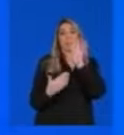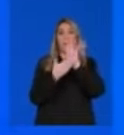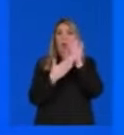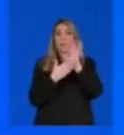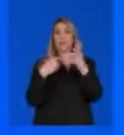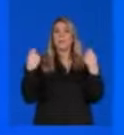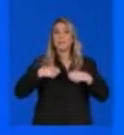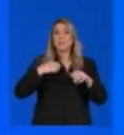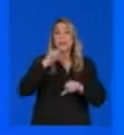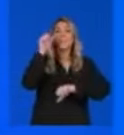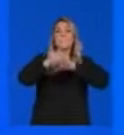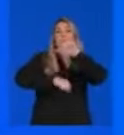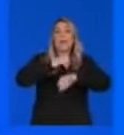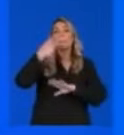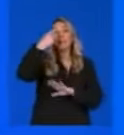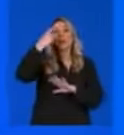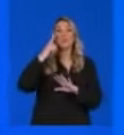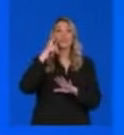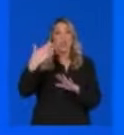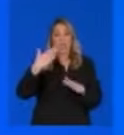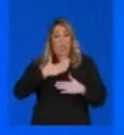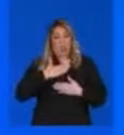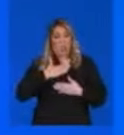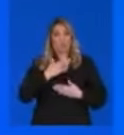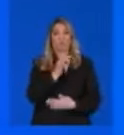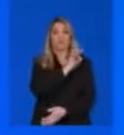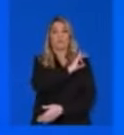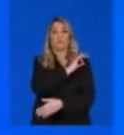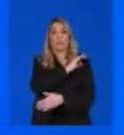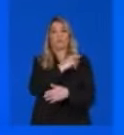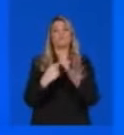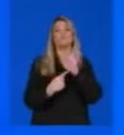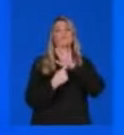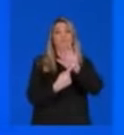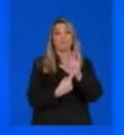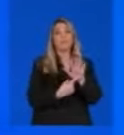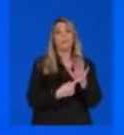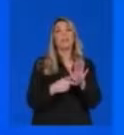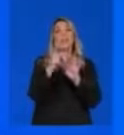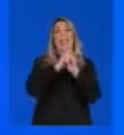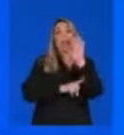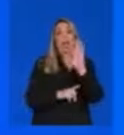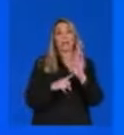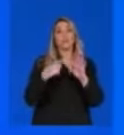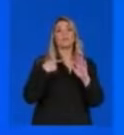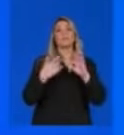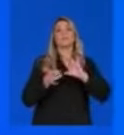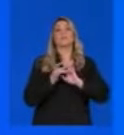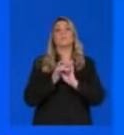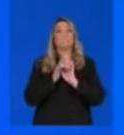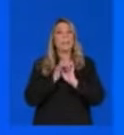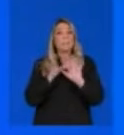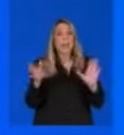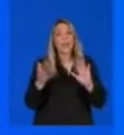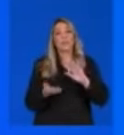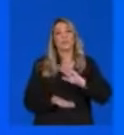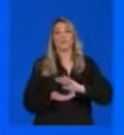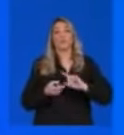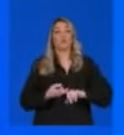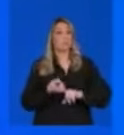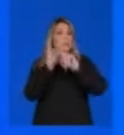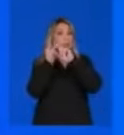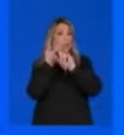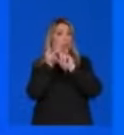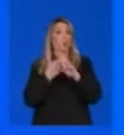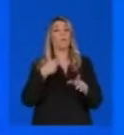no primeiro dia de governo eu como Prefeito Publique um decreto determinando a suspensão da racionalização das linhas de ônibus